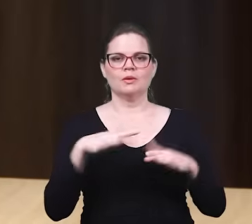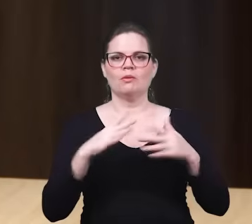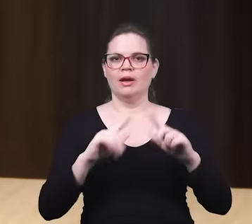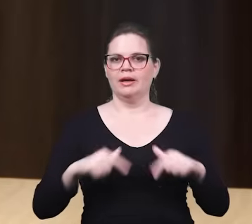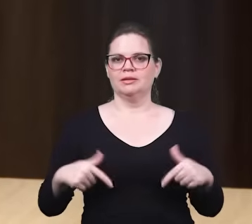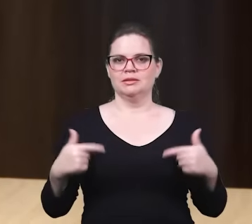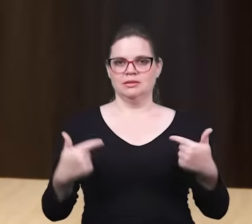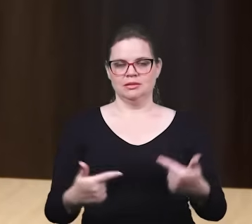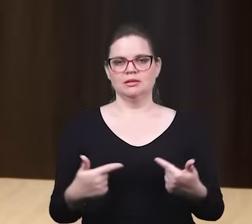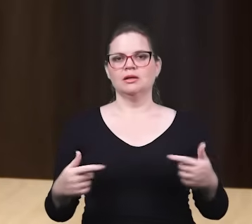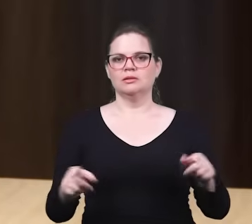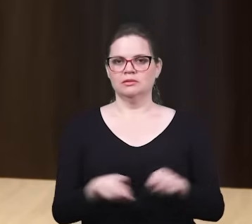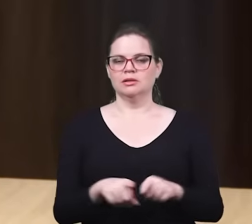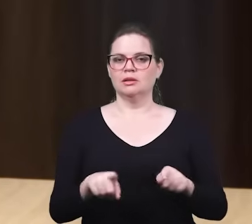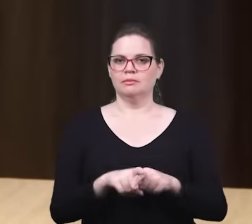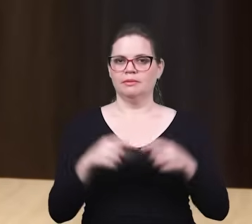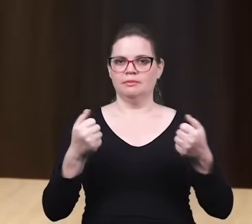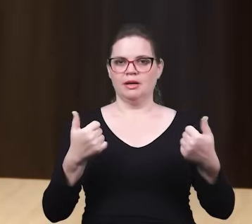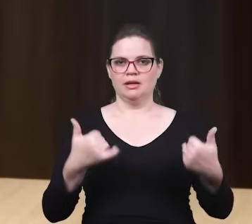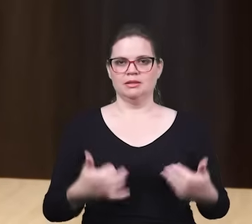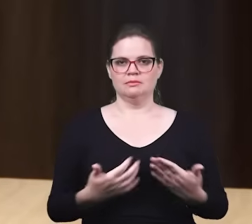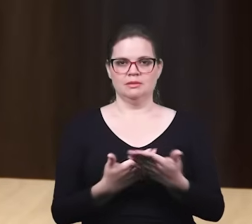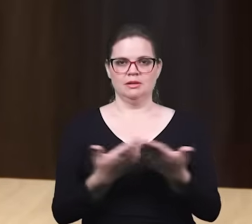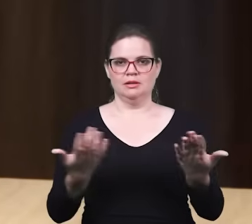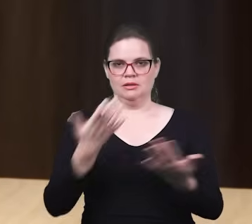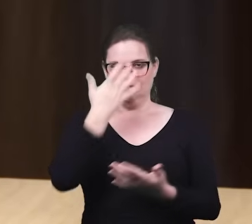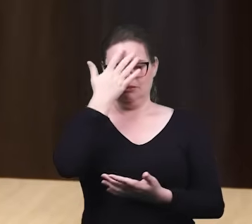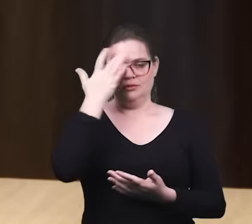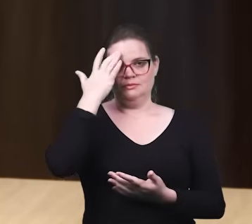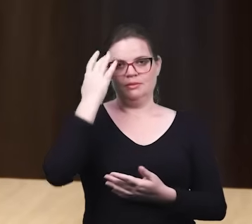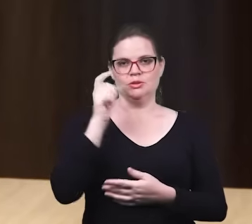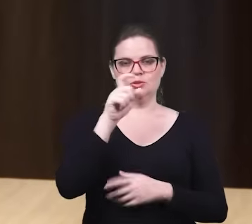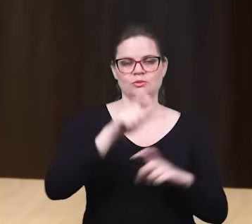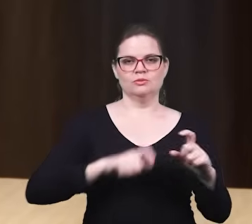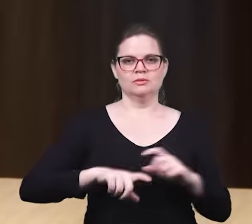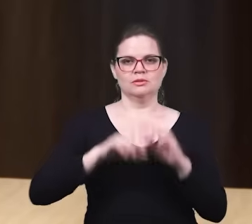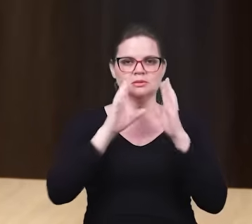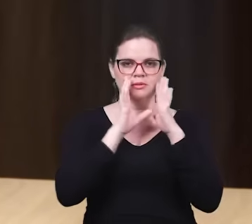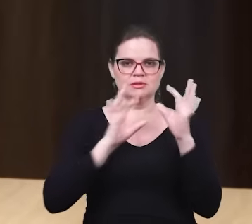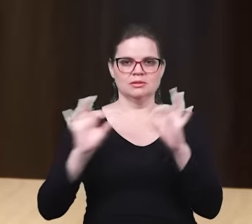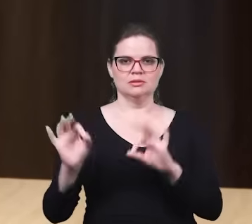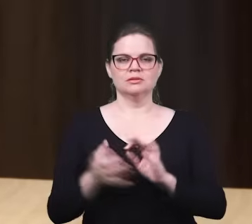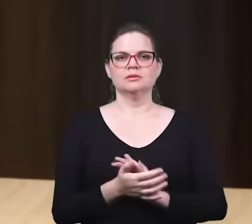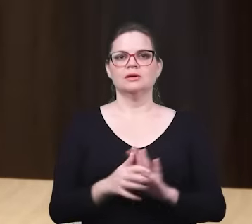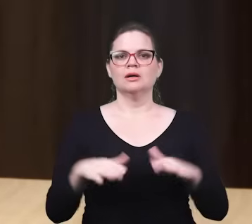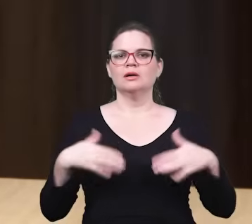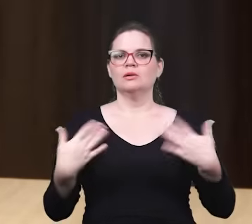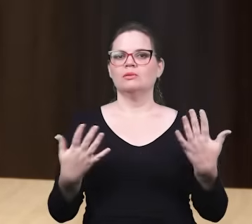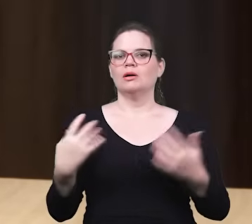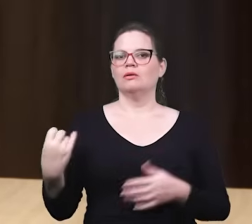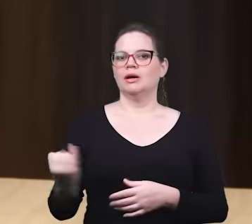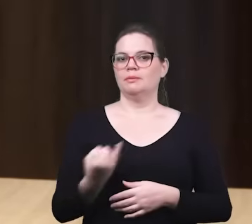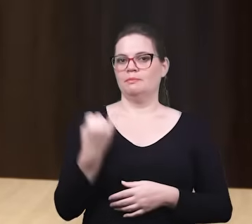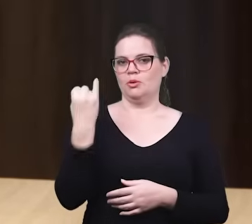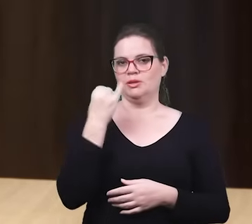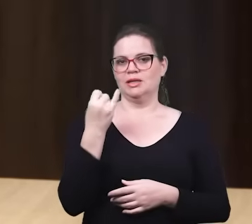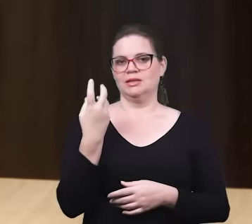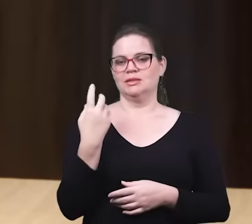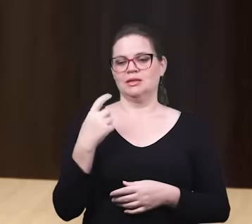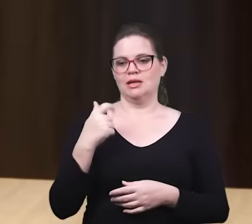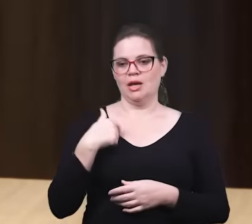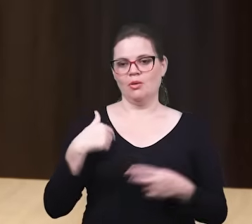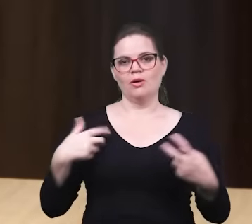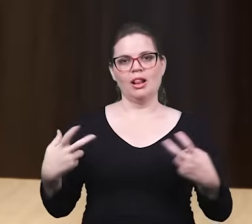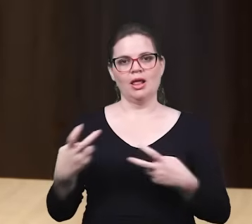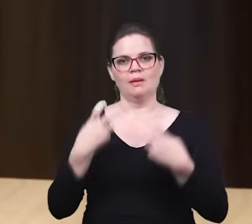para explicarmos os nossos irmãos que estão nos assistindo, qual a importância do clamor na nossa vida hoje, diante dos